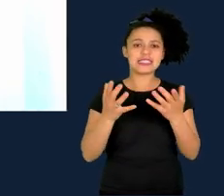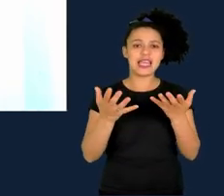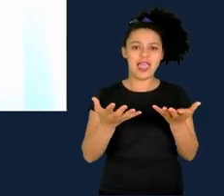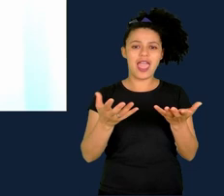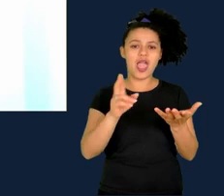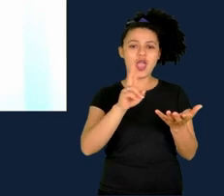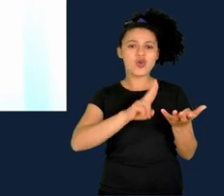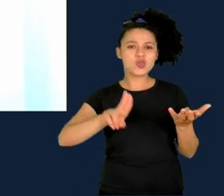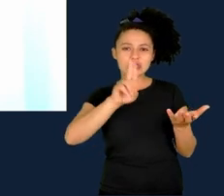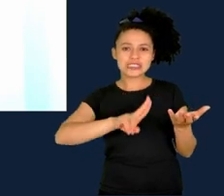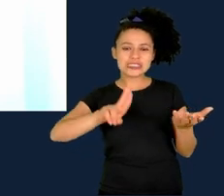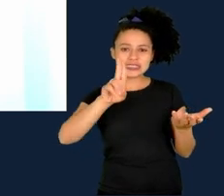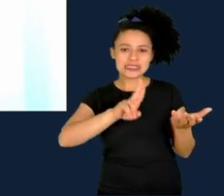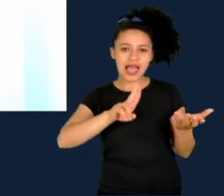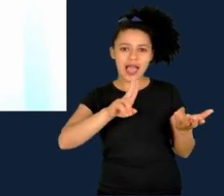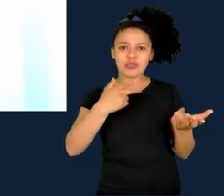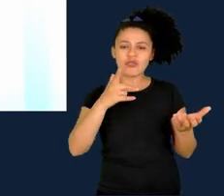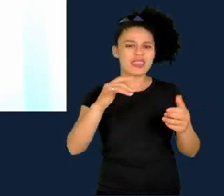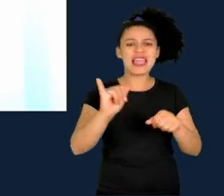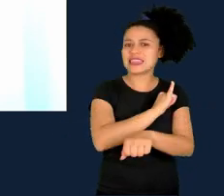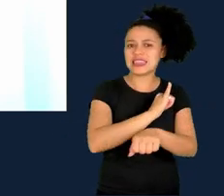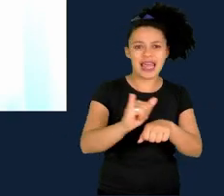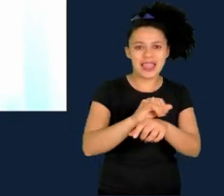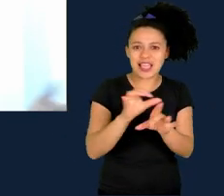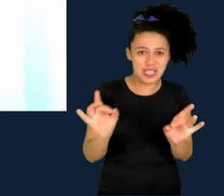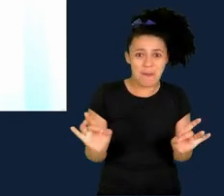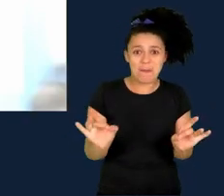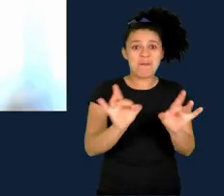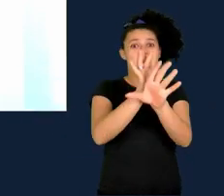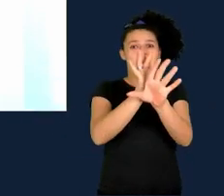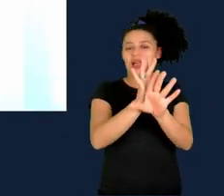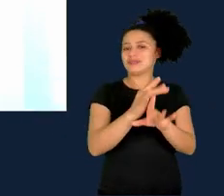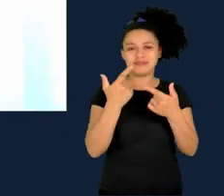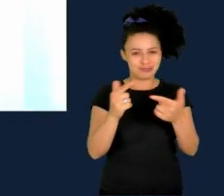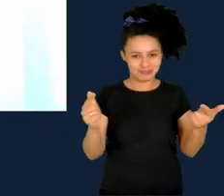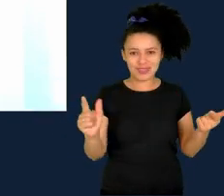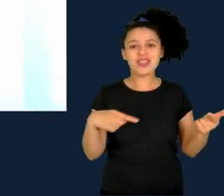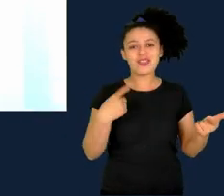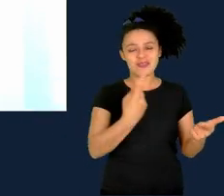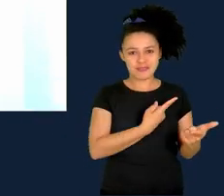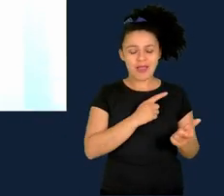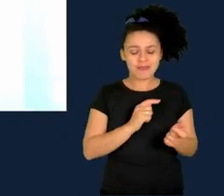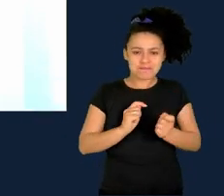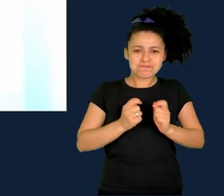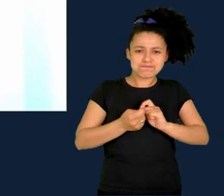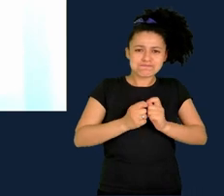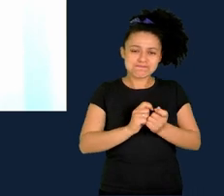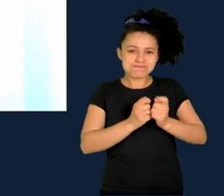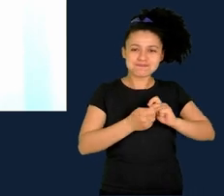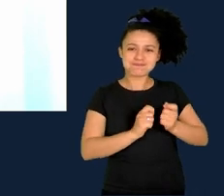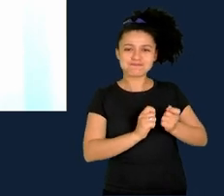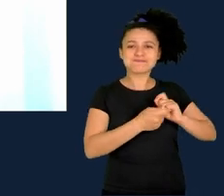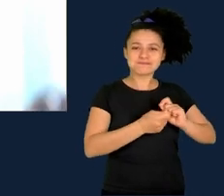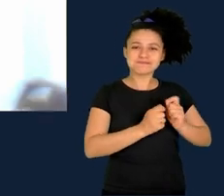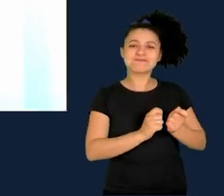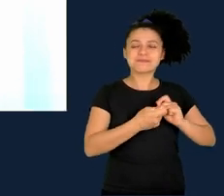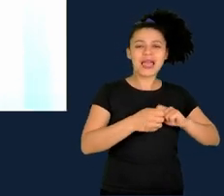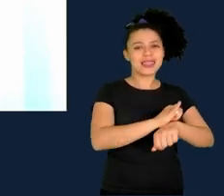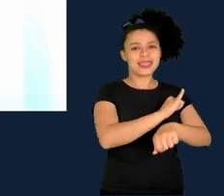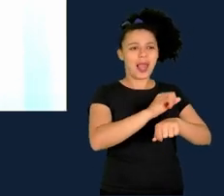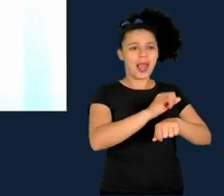usar, acho que não tem um método para fazer isso. Então, a gente vai, de alguma forma, se adaptando a